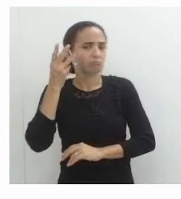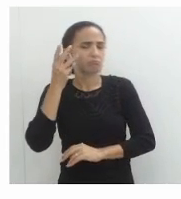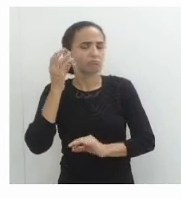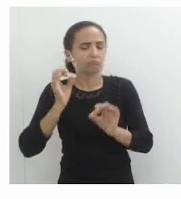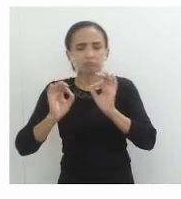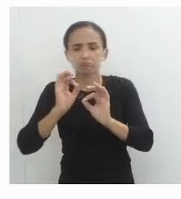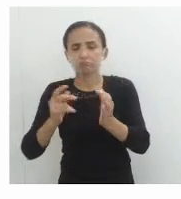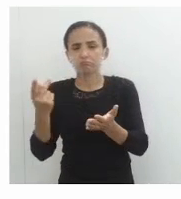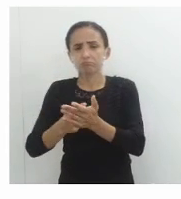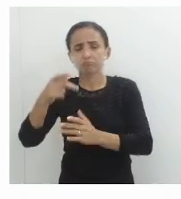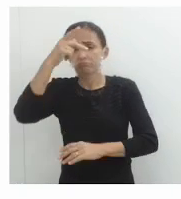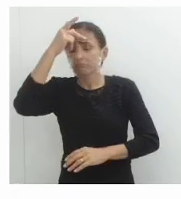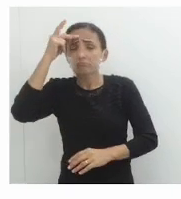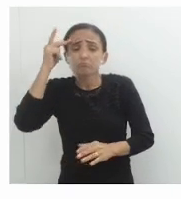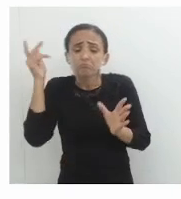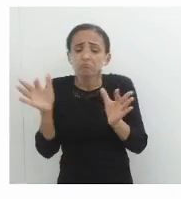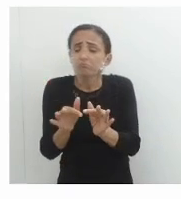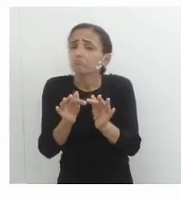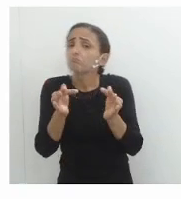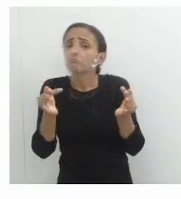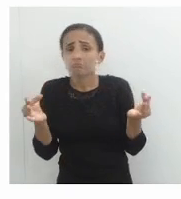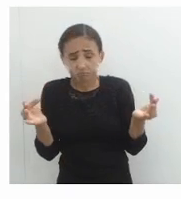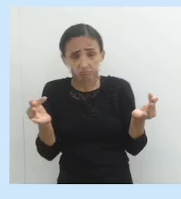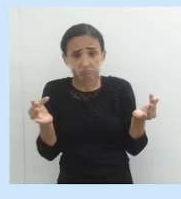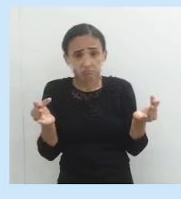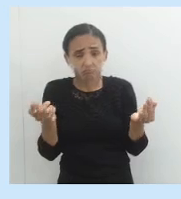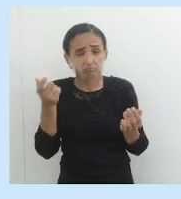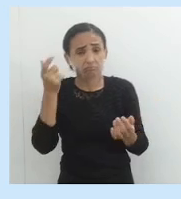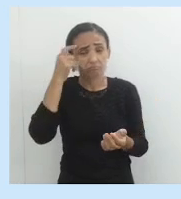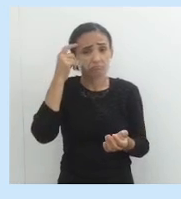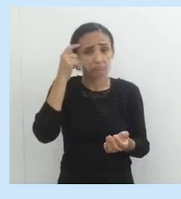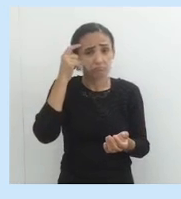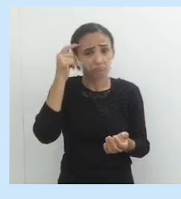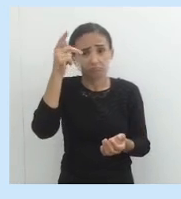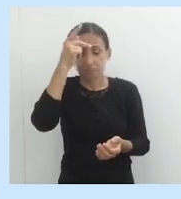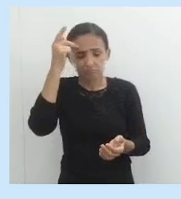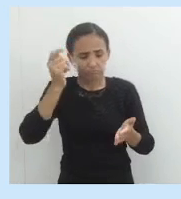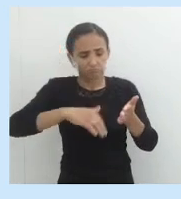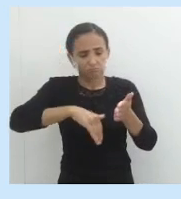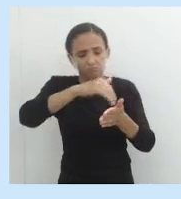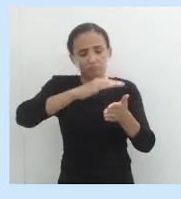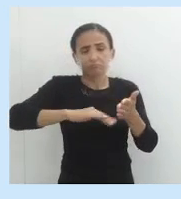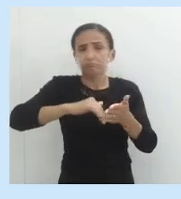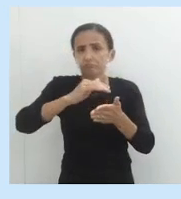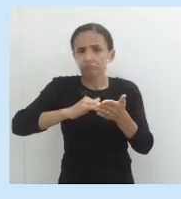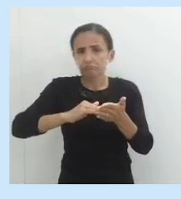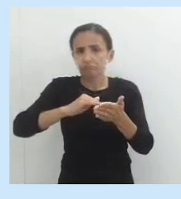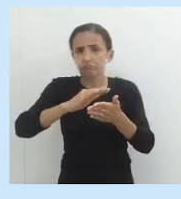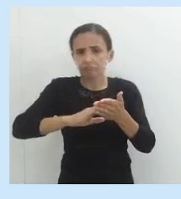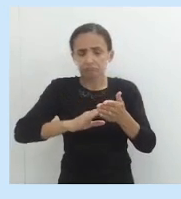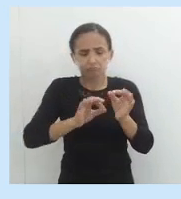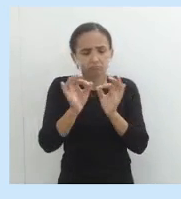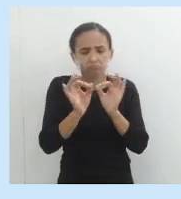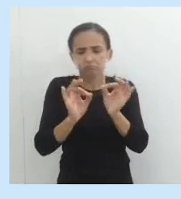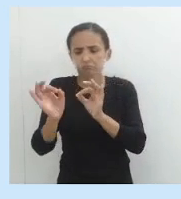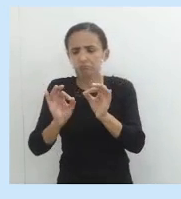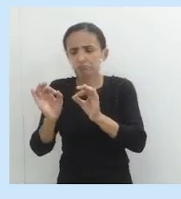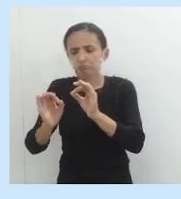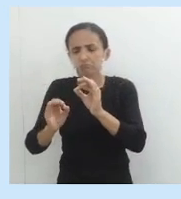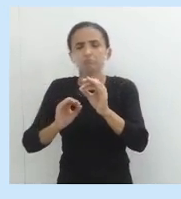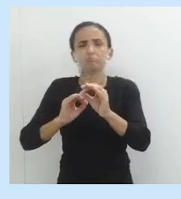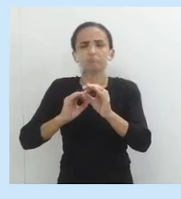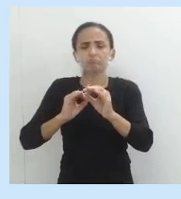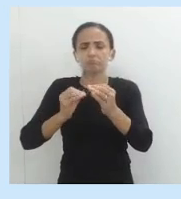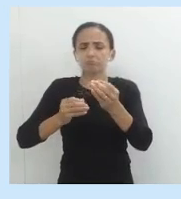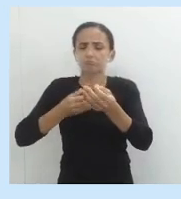realizada por pessoas que não frequentavam a academia, porque muitos artistas eles estudaram em academias de artes, né, então com